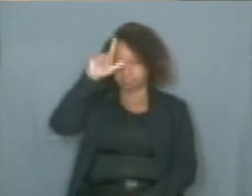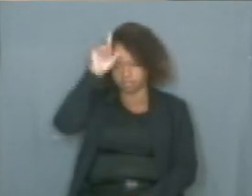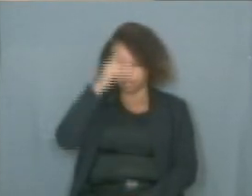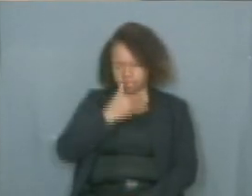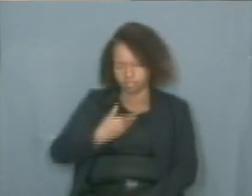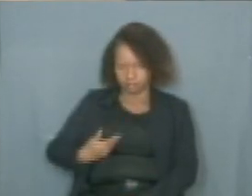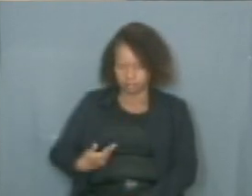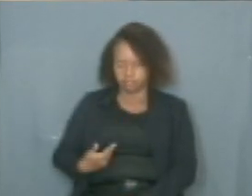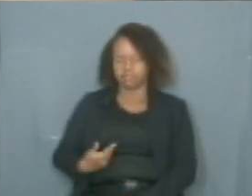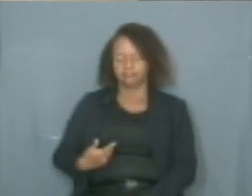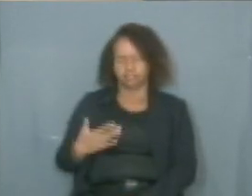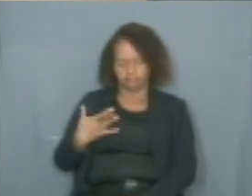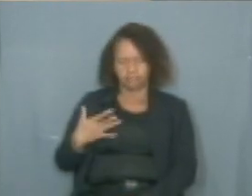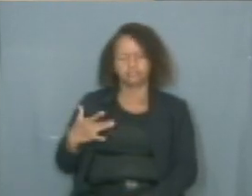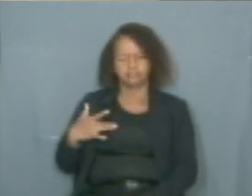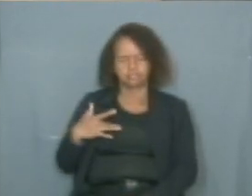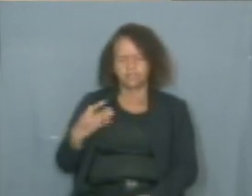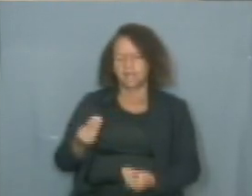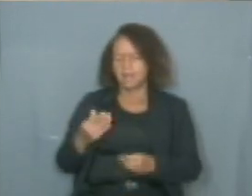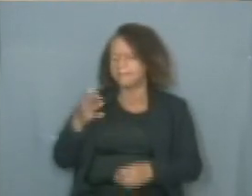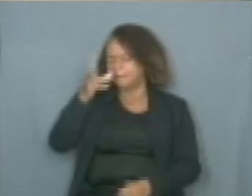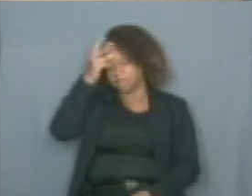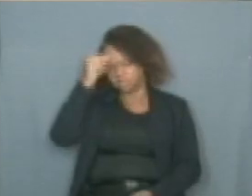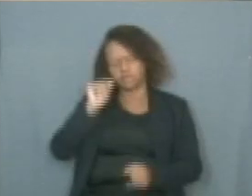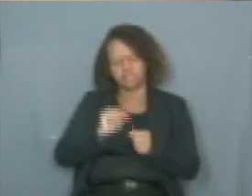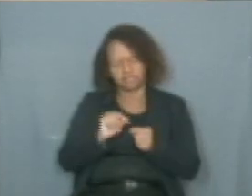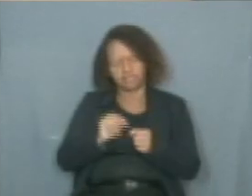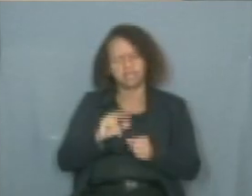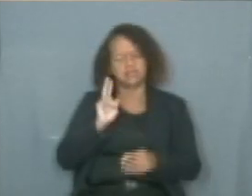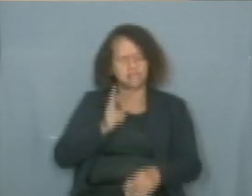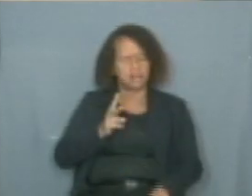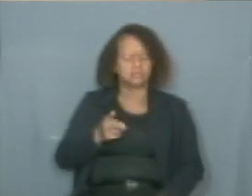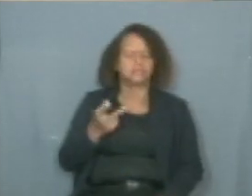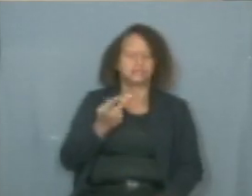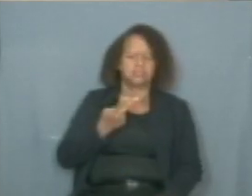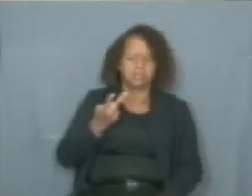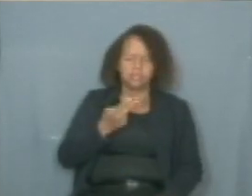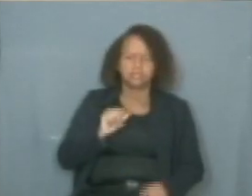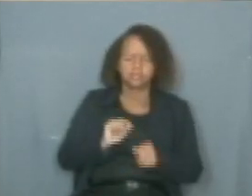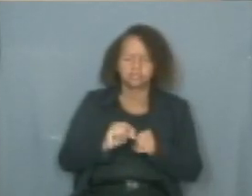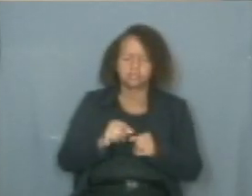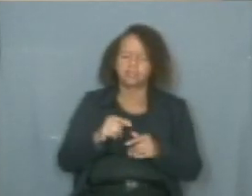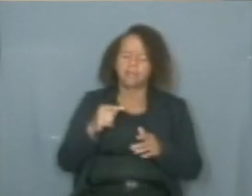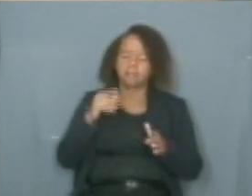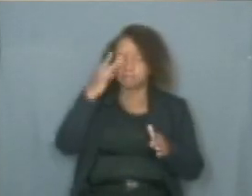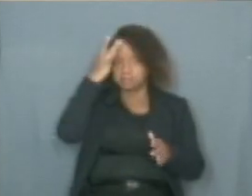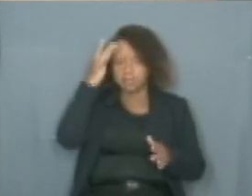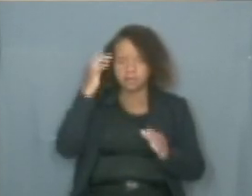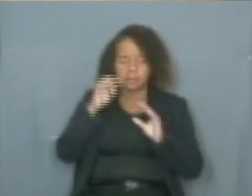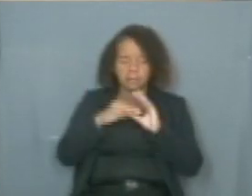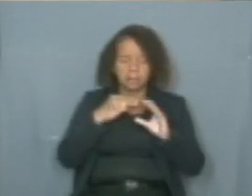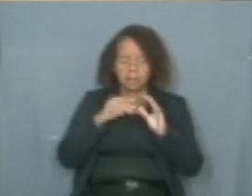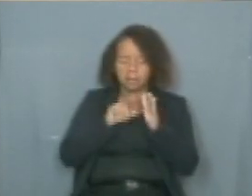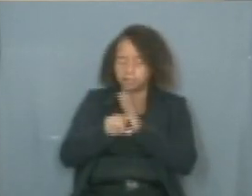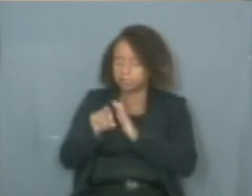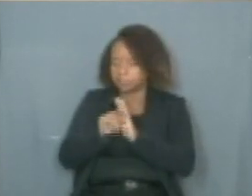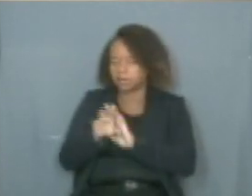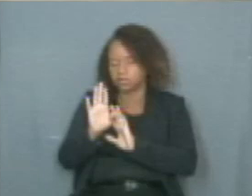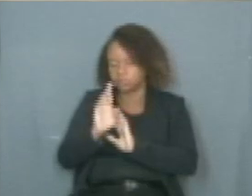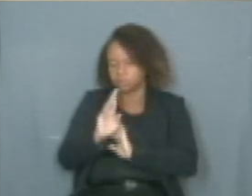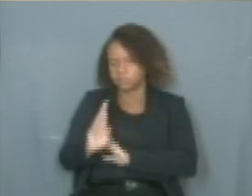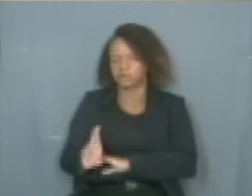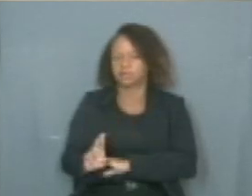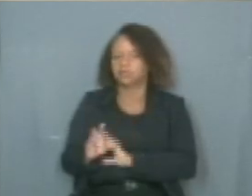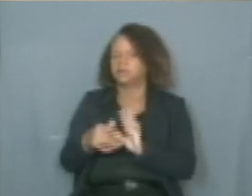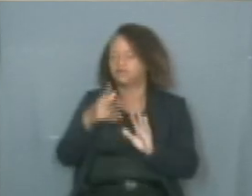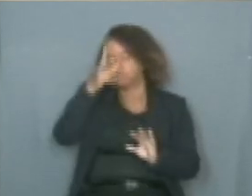tenho informações em relação a essa questão do que a prefeitura tem feito, que a gente sempre busca saber, para poder, quando as pessoas nos procurarem, a gente ter informações em relação ao